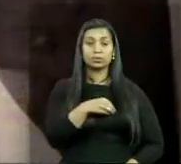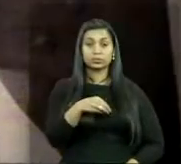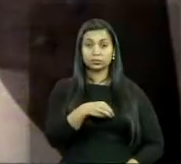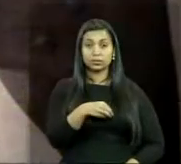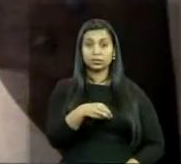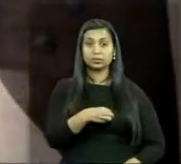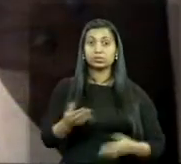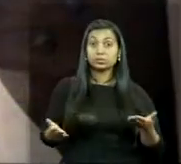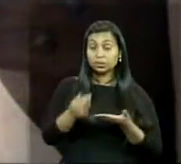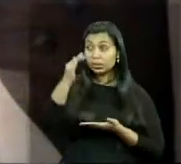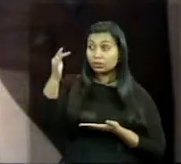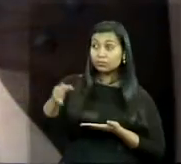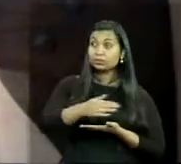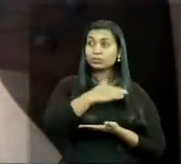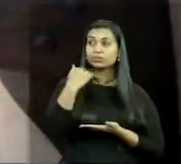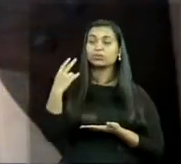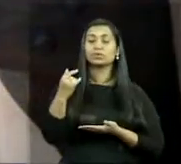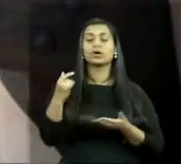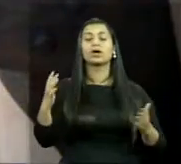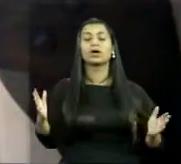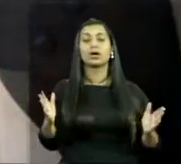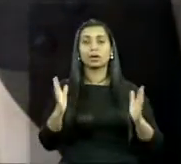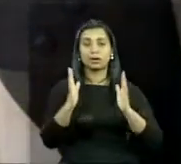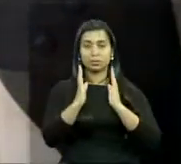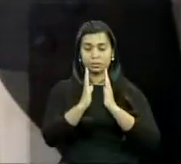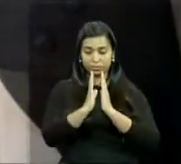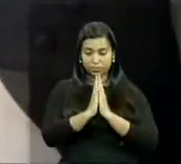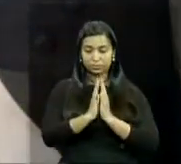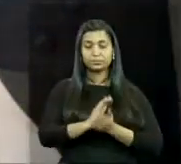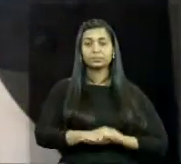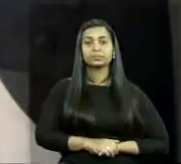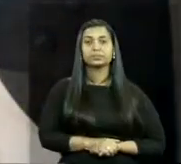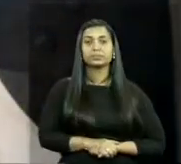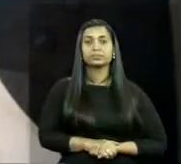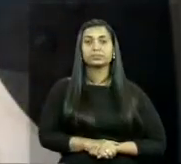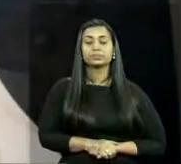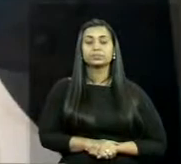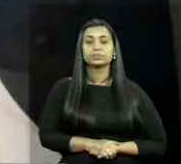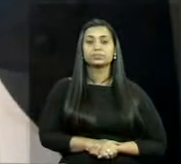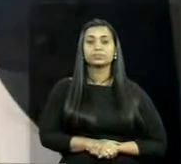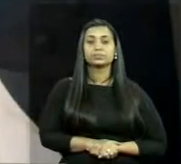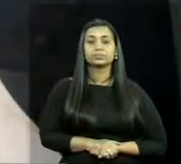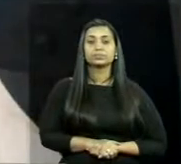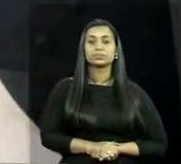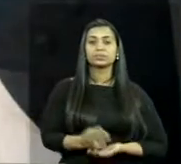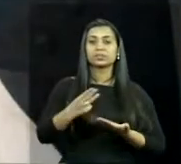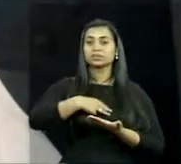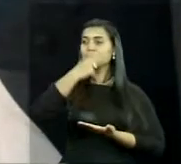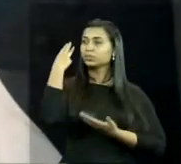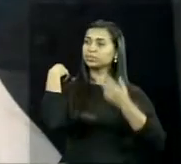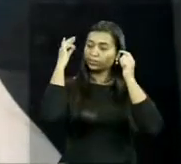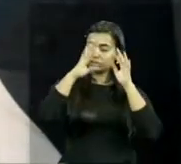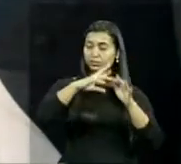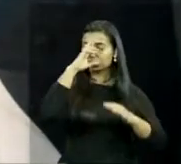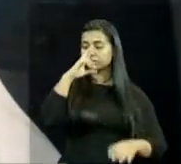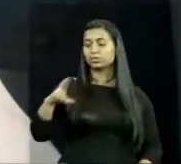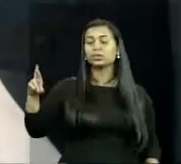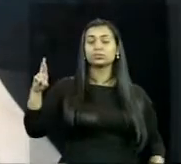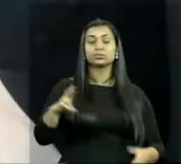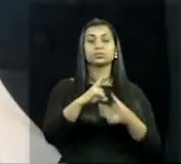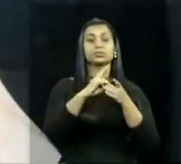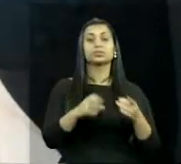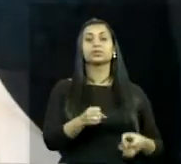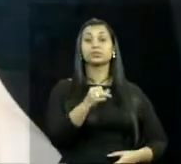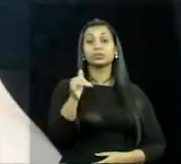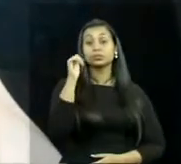Deus, rogai por nós, pecadores, agora e na hora de nossa morte. Amém. Ave Maria, cheia de